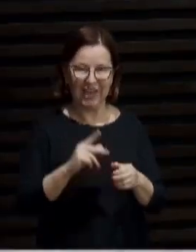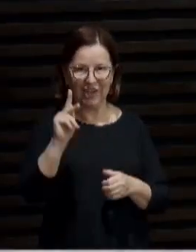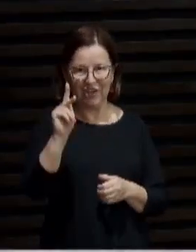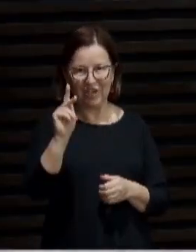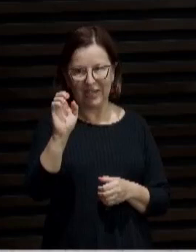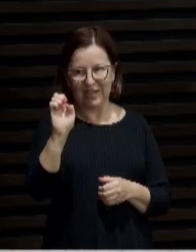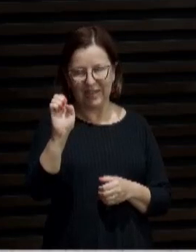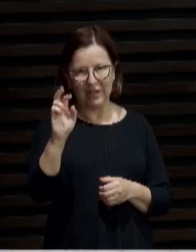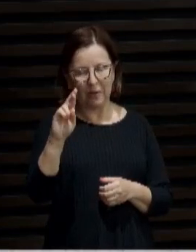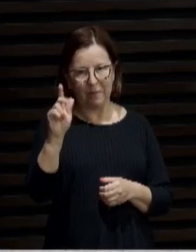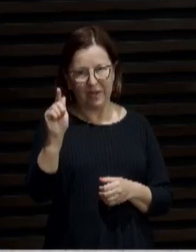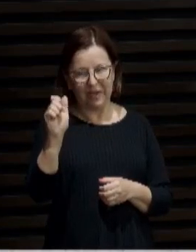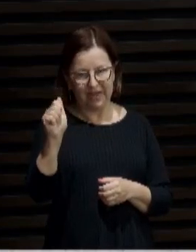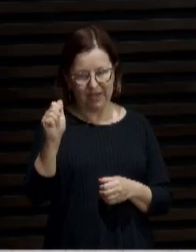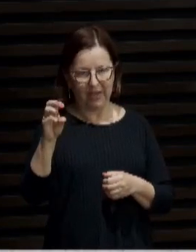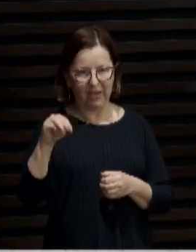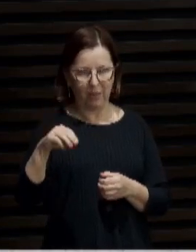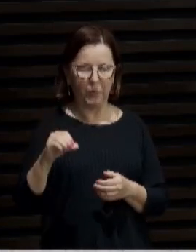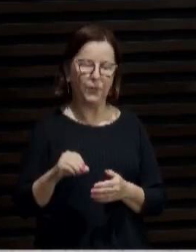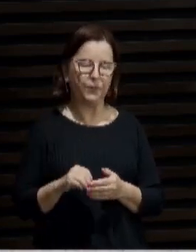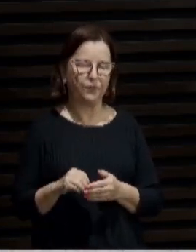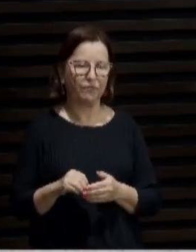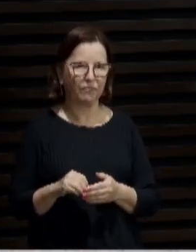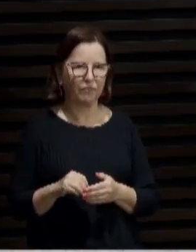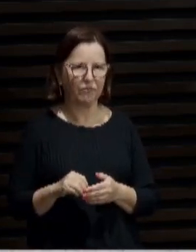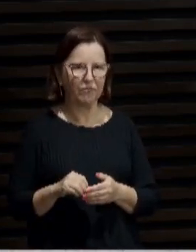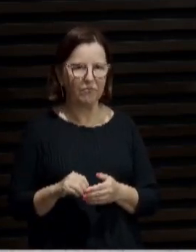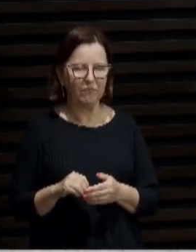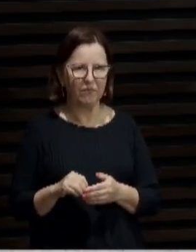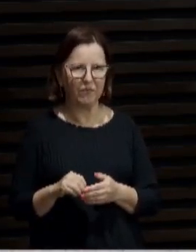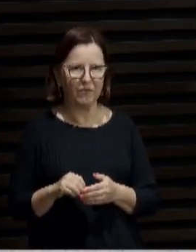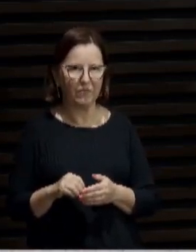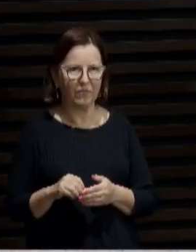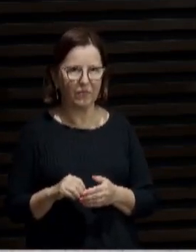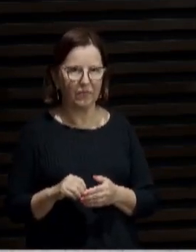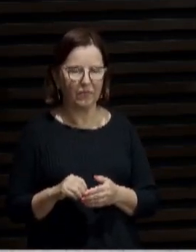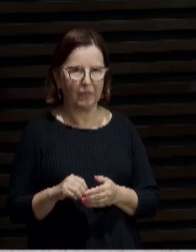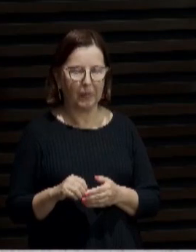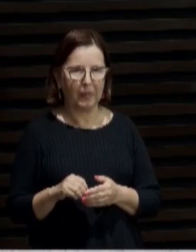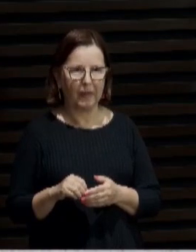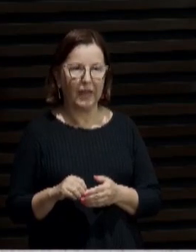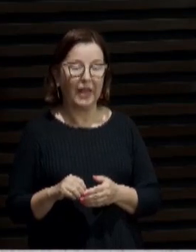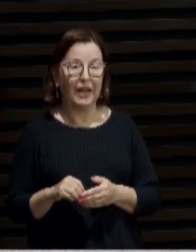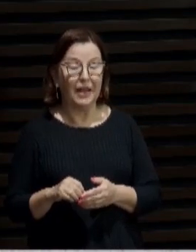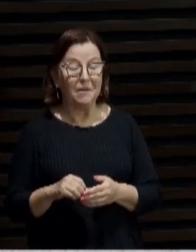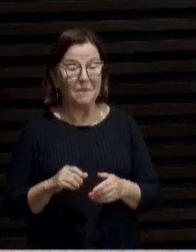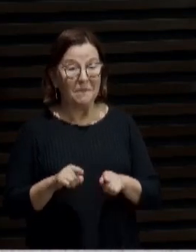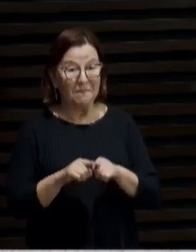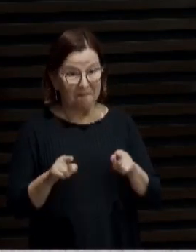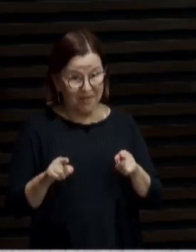cultural literária, né? E pela dificuldade em trazer papiro do Egito, que era o papel